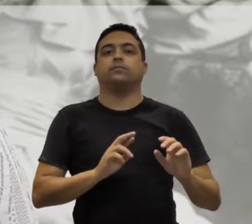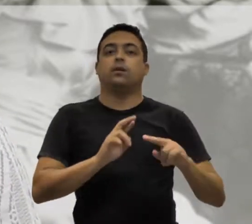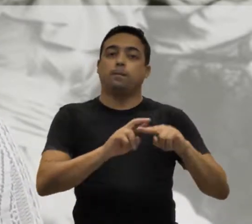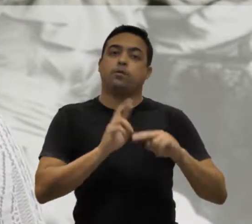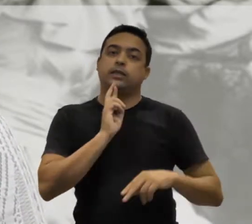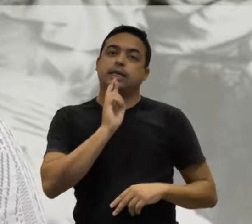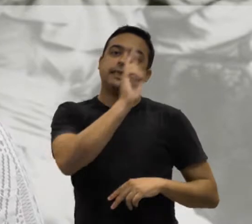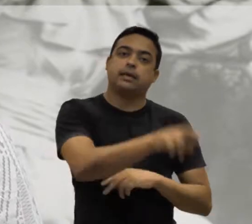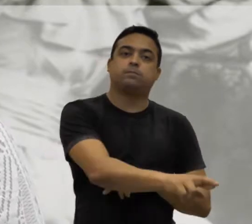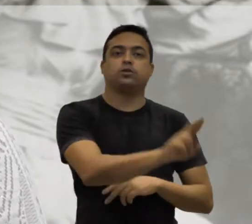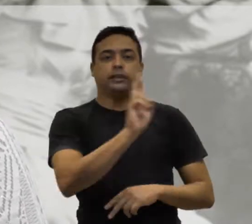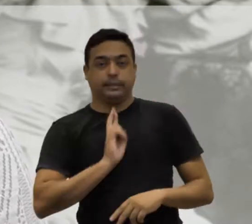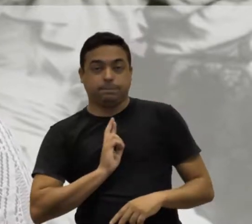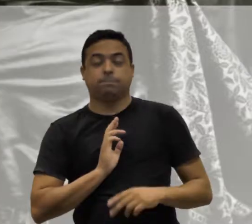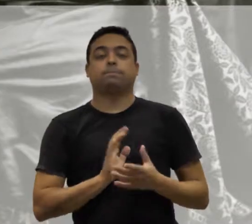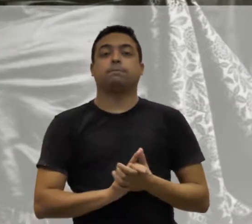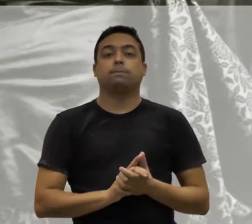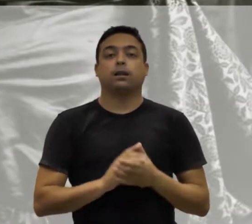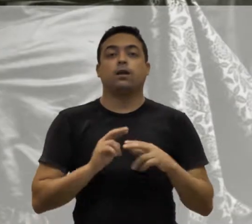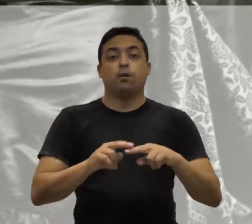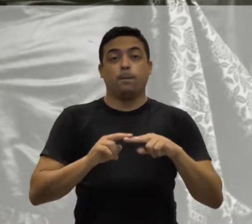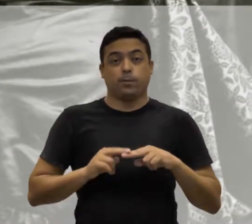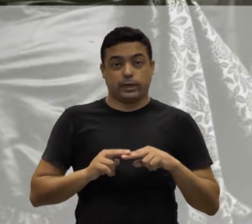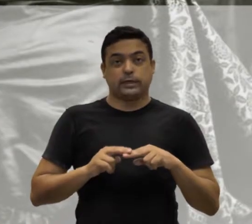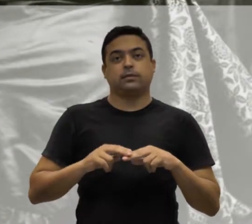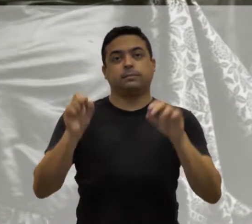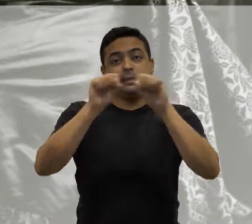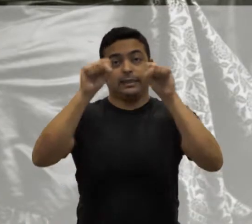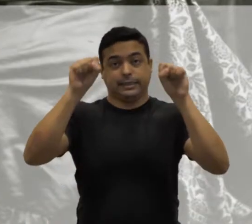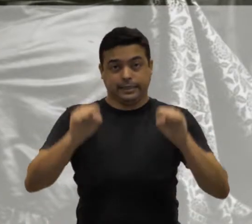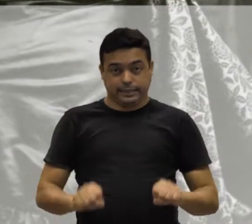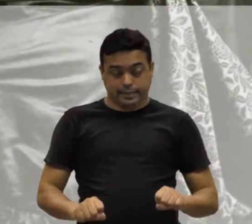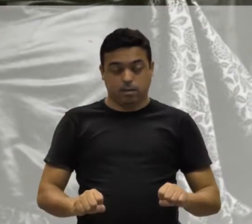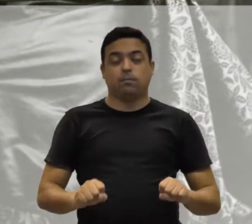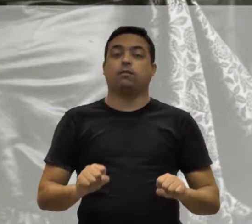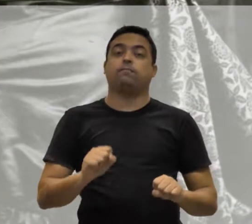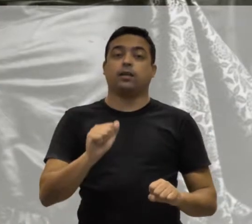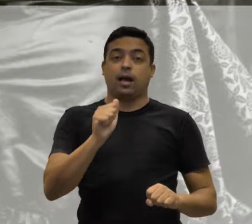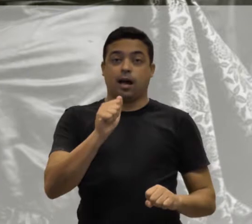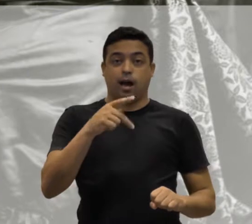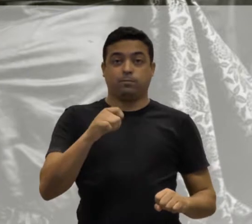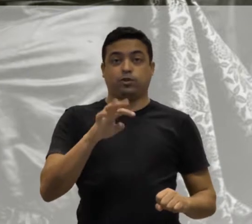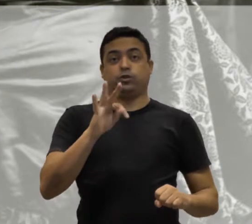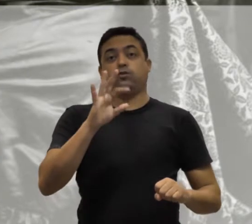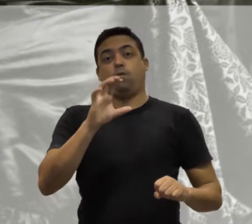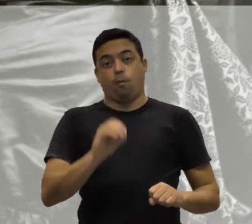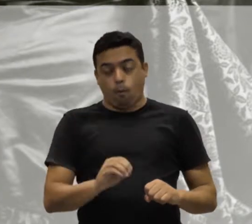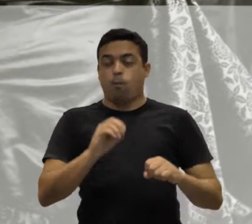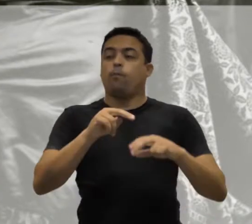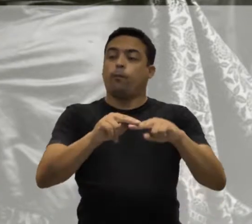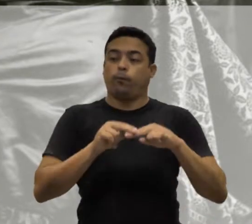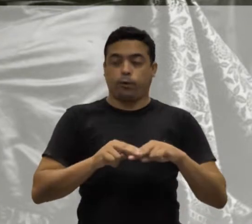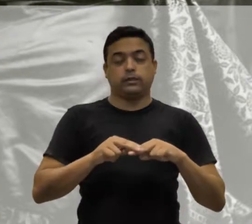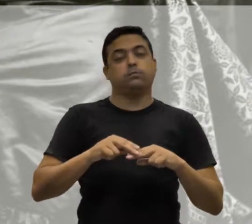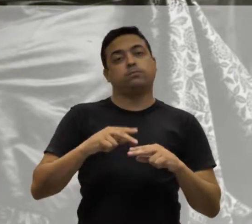receptiva para a pessoa com surdo-cegueira. O sistema áptico é importante canal sensorial para a aquisição de informações